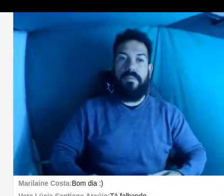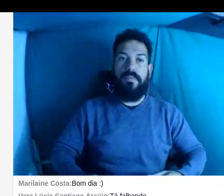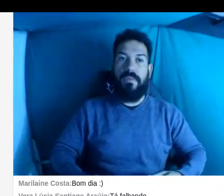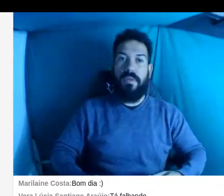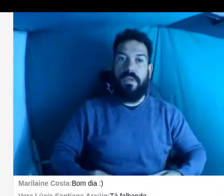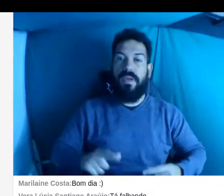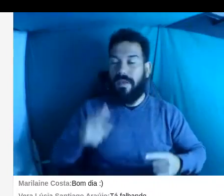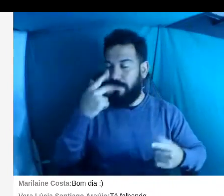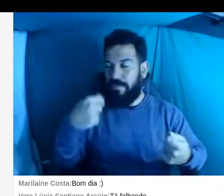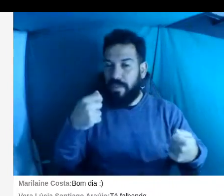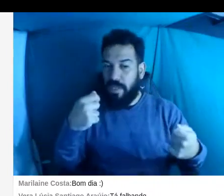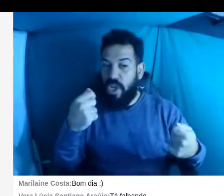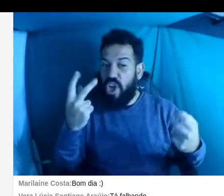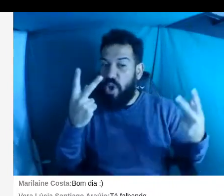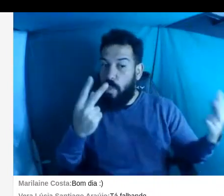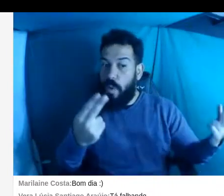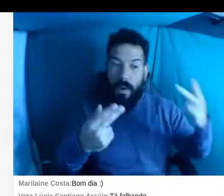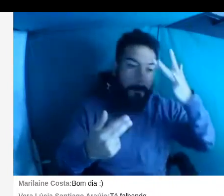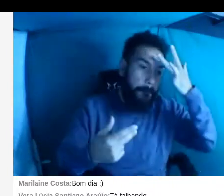semelhante à do seu usuário.